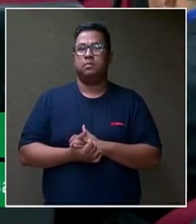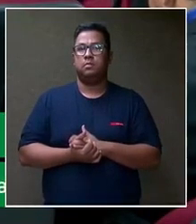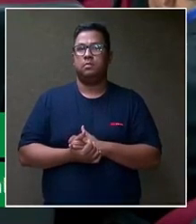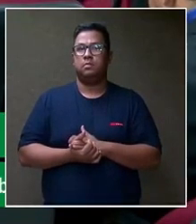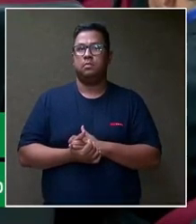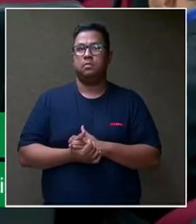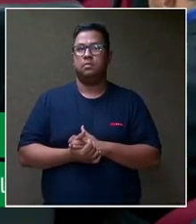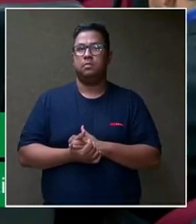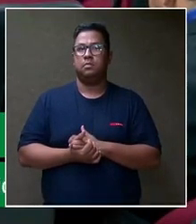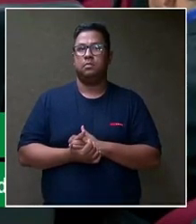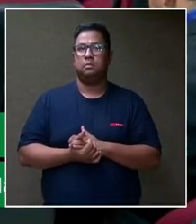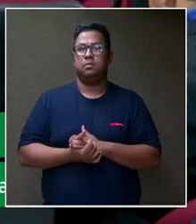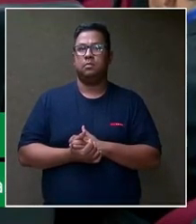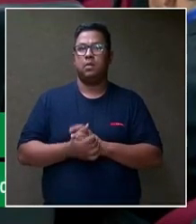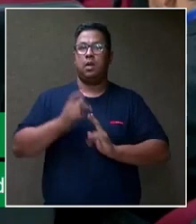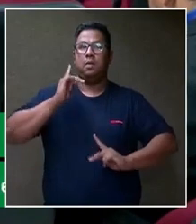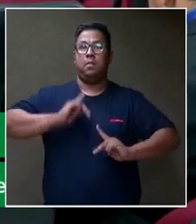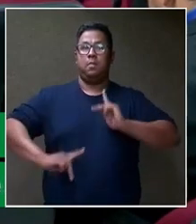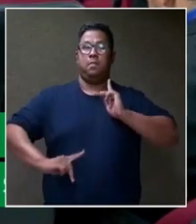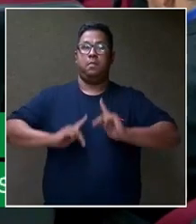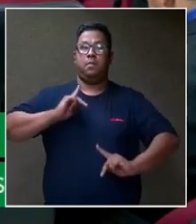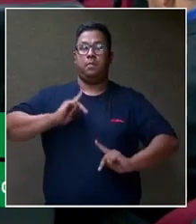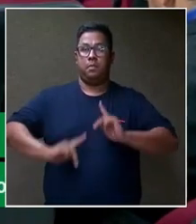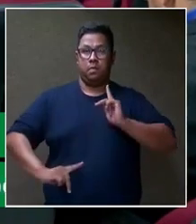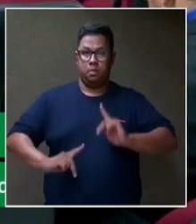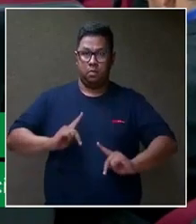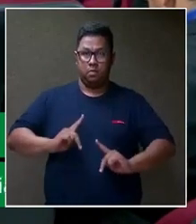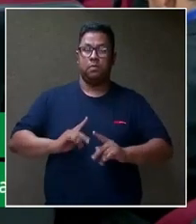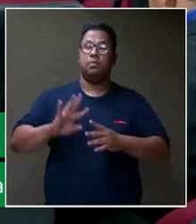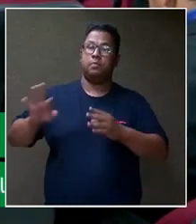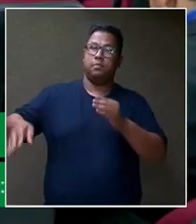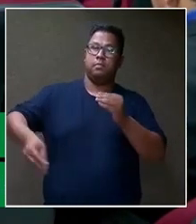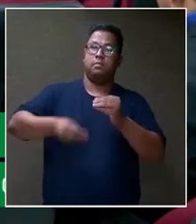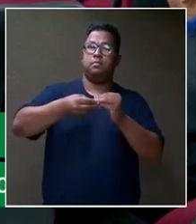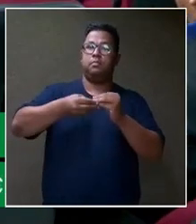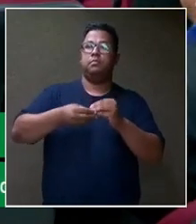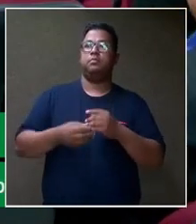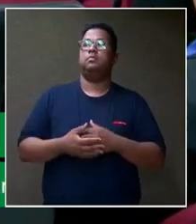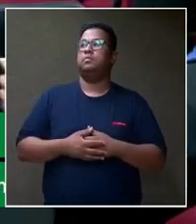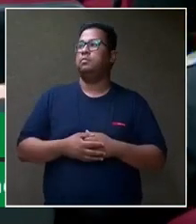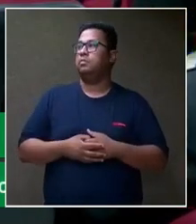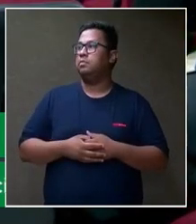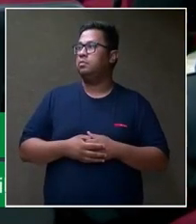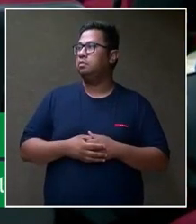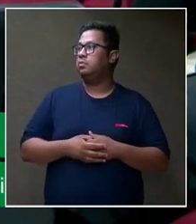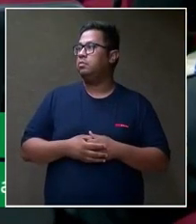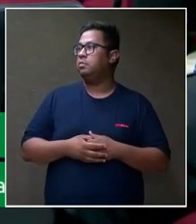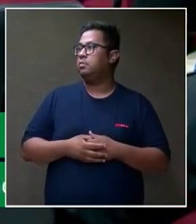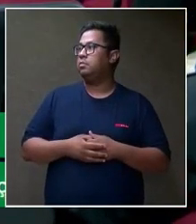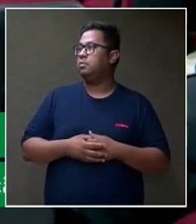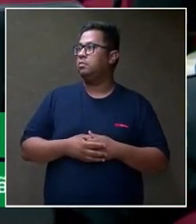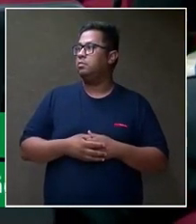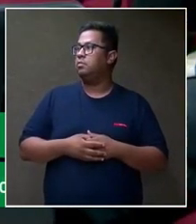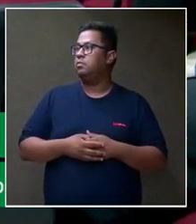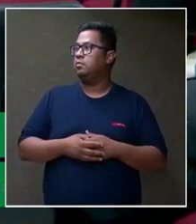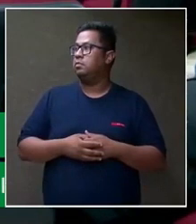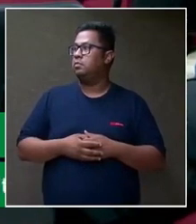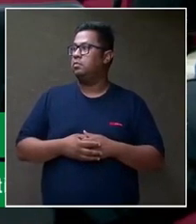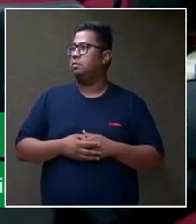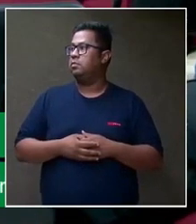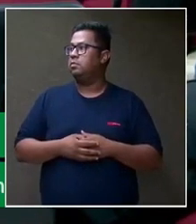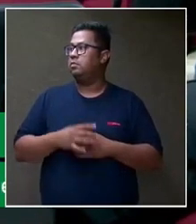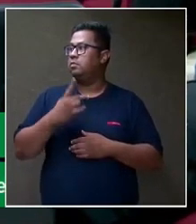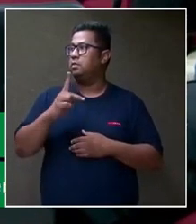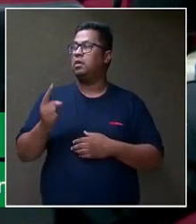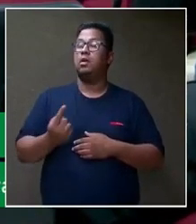Satisfeito. Com a palavra o promotor de justiça para perguntas complementares. É, bem rápido, dona Queta. Qual a sua